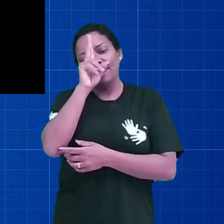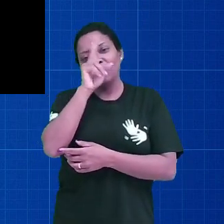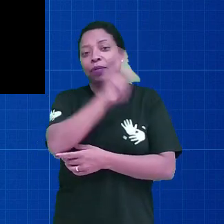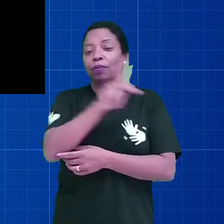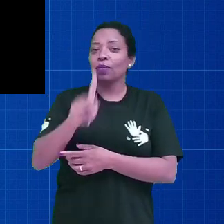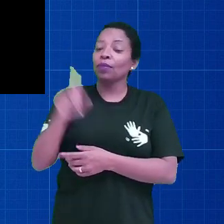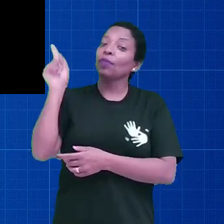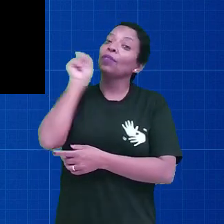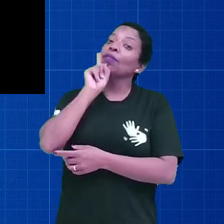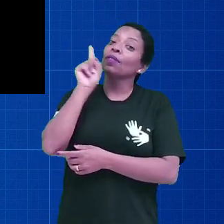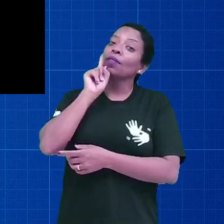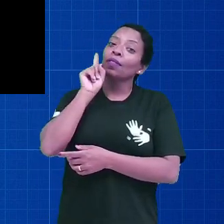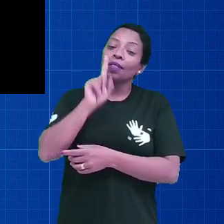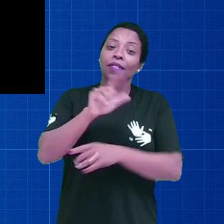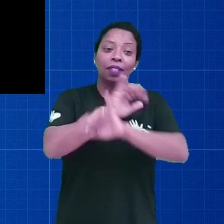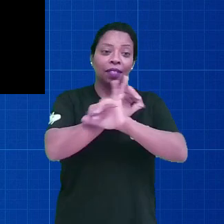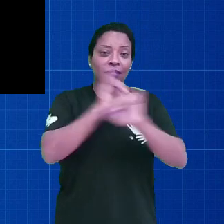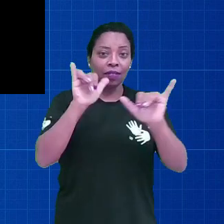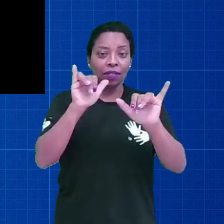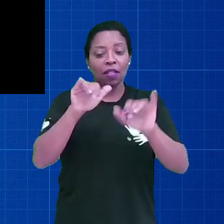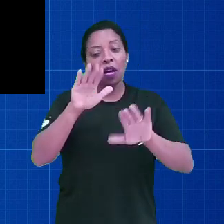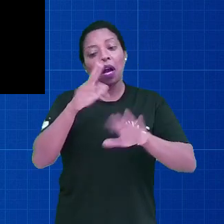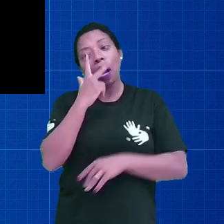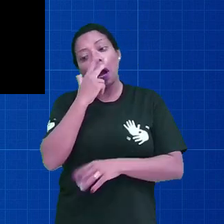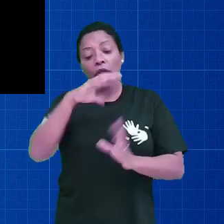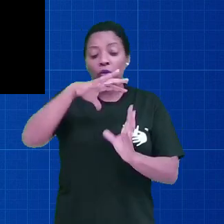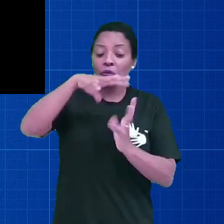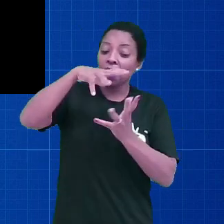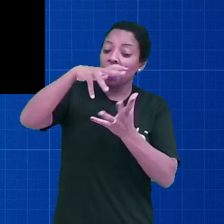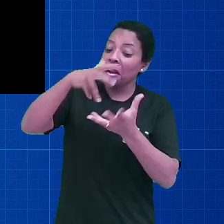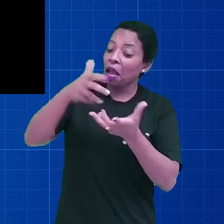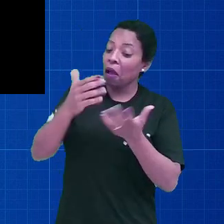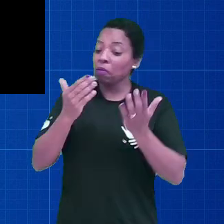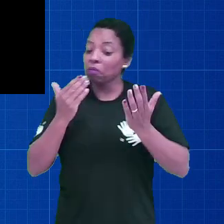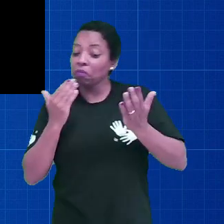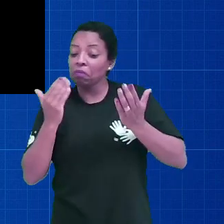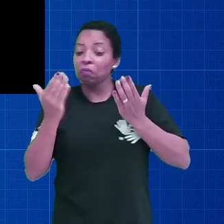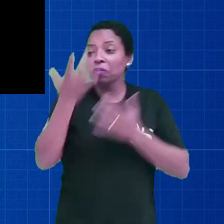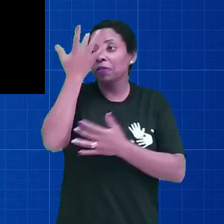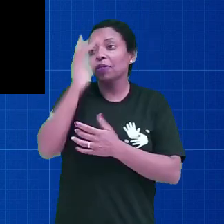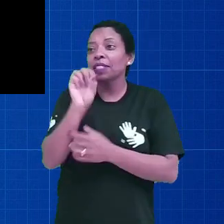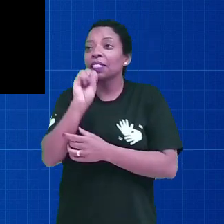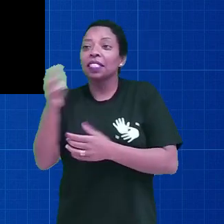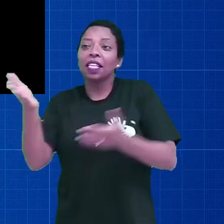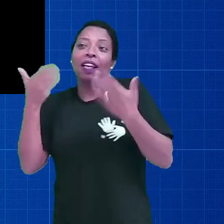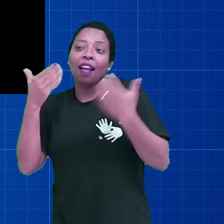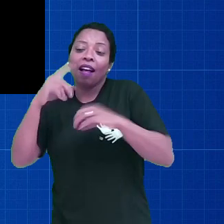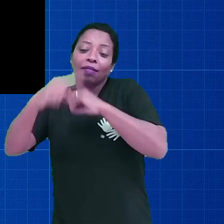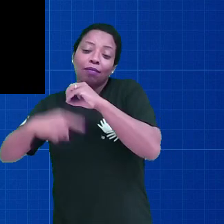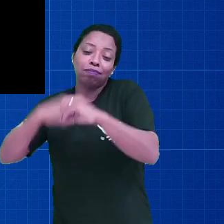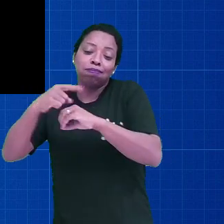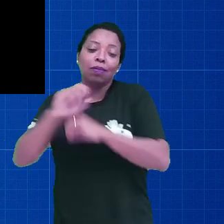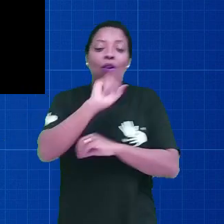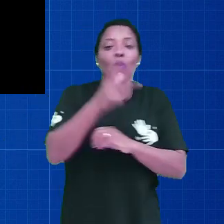que falou que talvez a Terra ainda não tenha se decidido pelo aquecimento ou